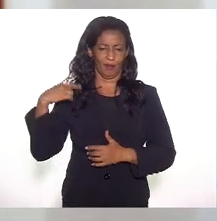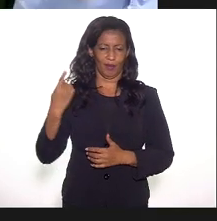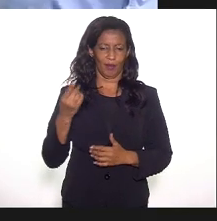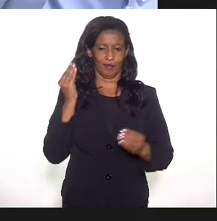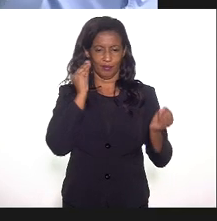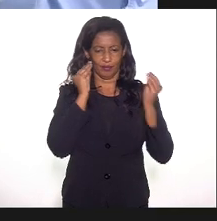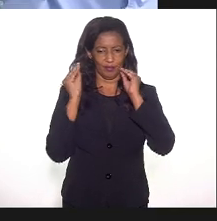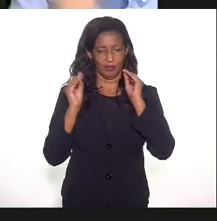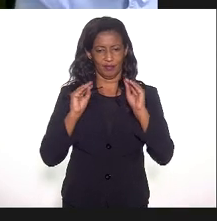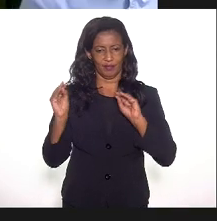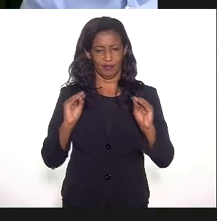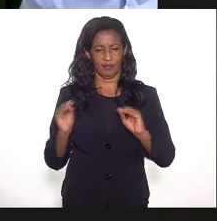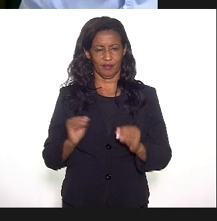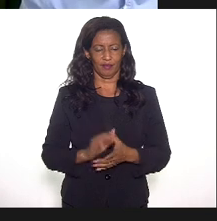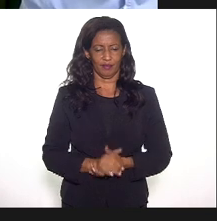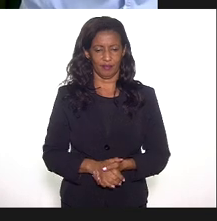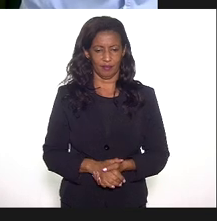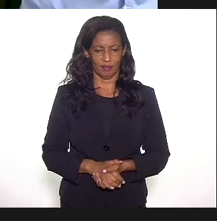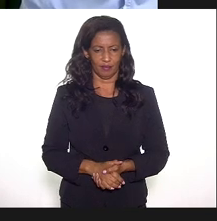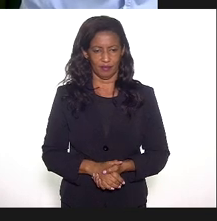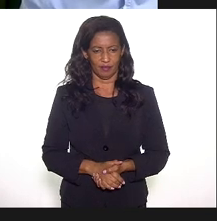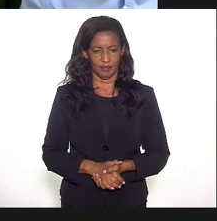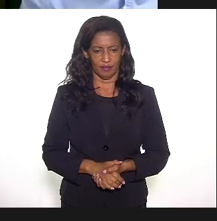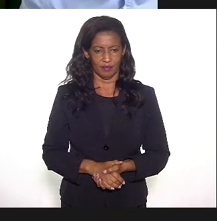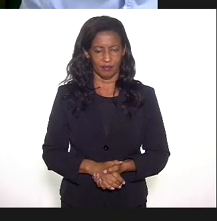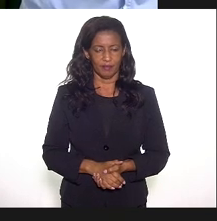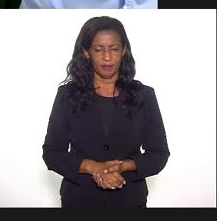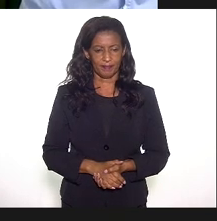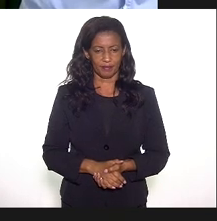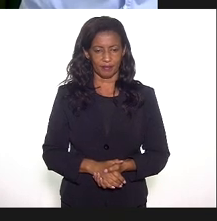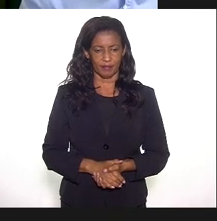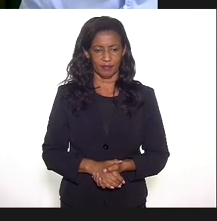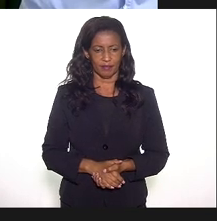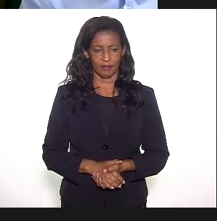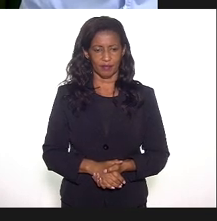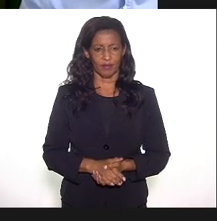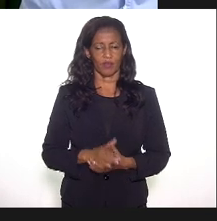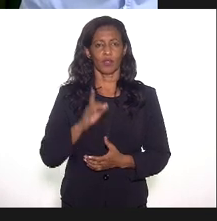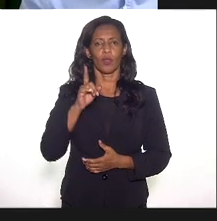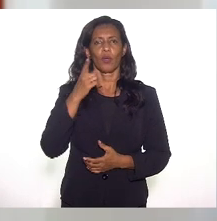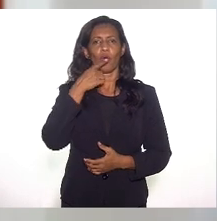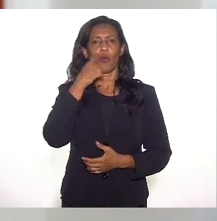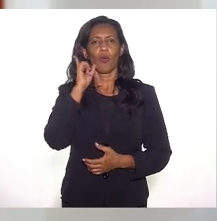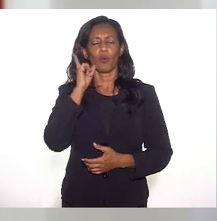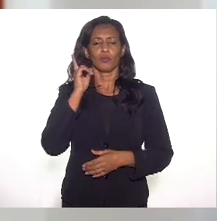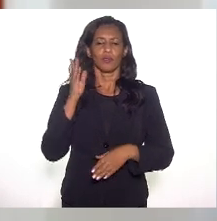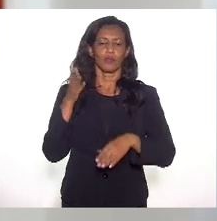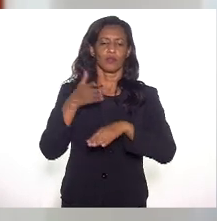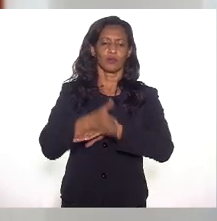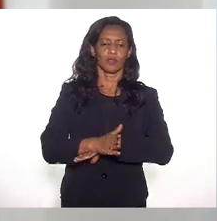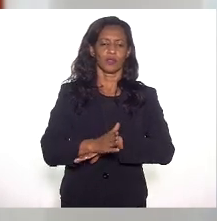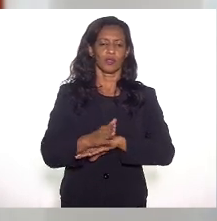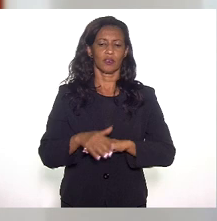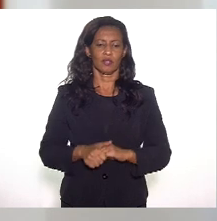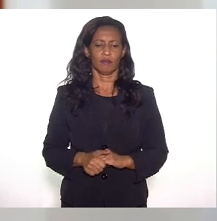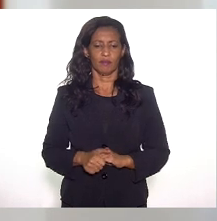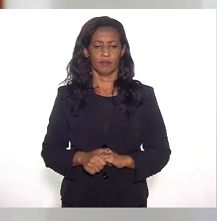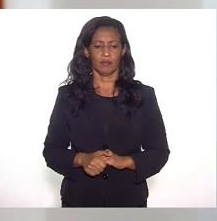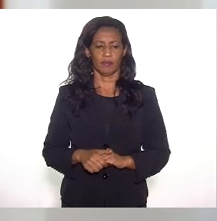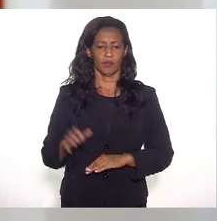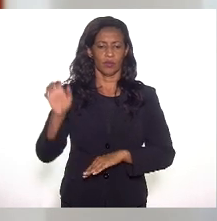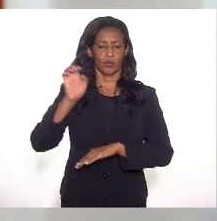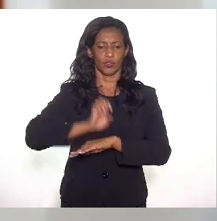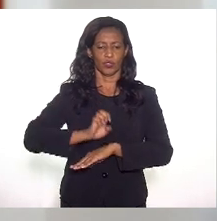Beijo. Deixa só que a bandeira dar um informe, Luiz. Nós entramos ontem com a Dinha aqui, no